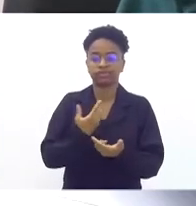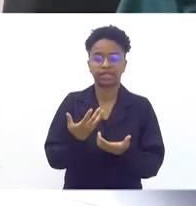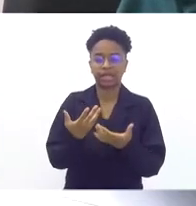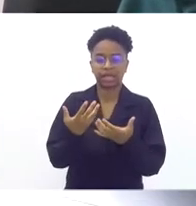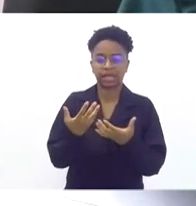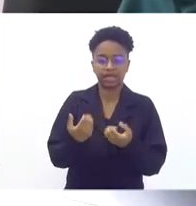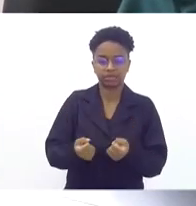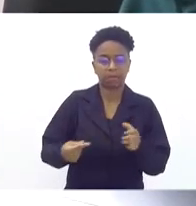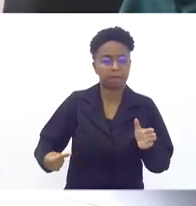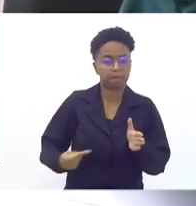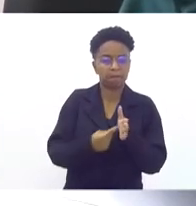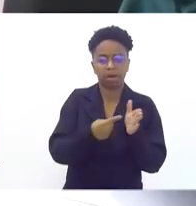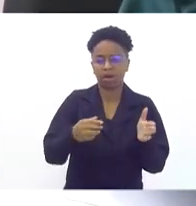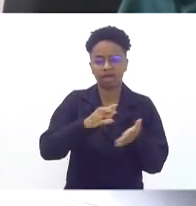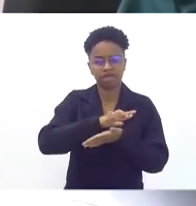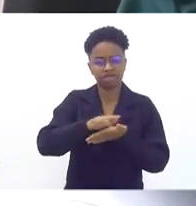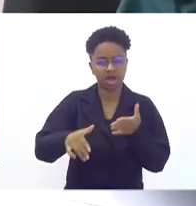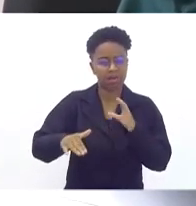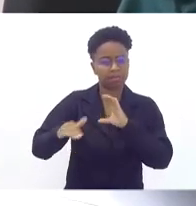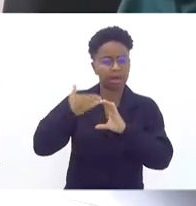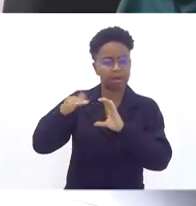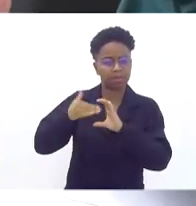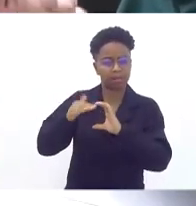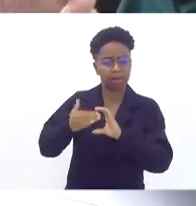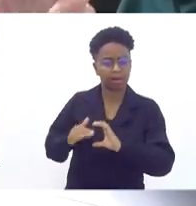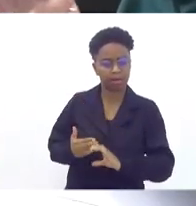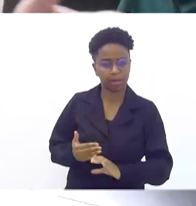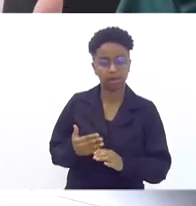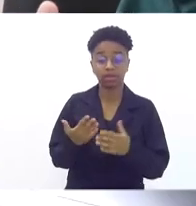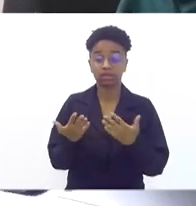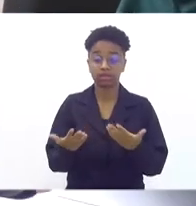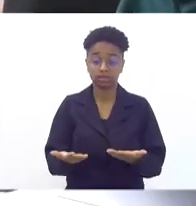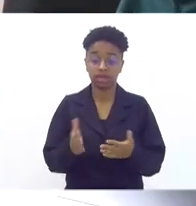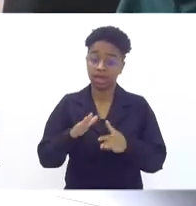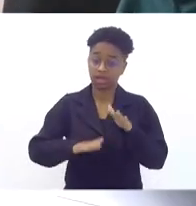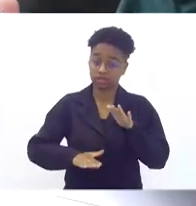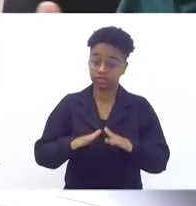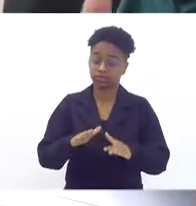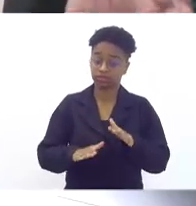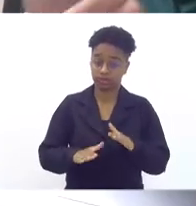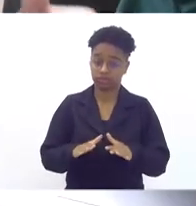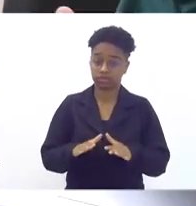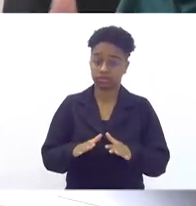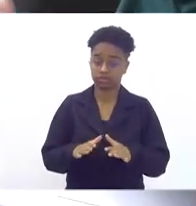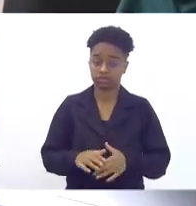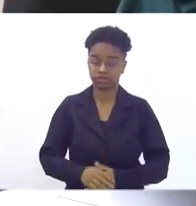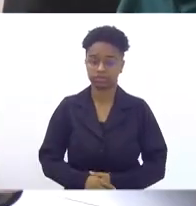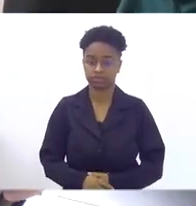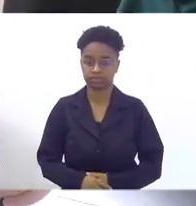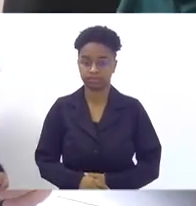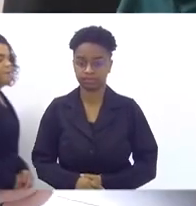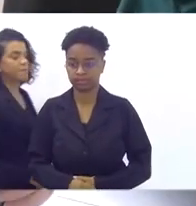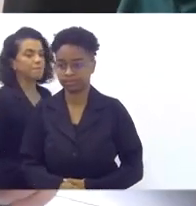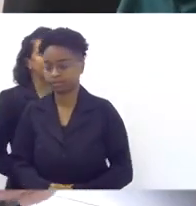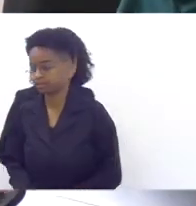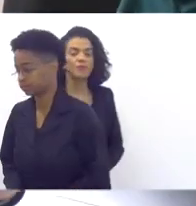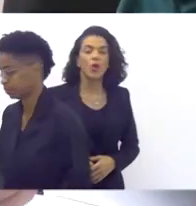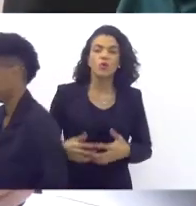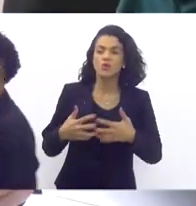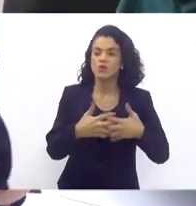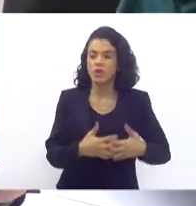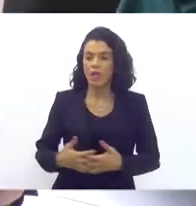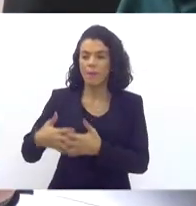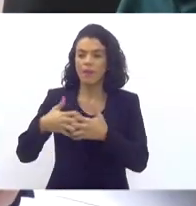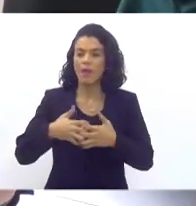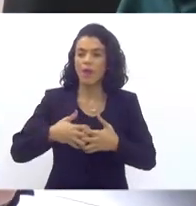de denúncias em relação a isso e muitas vezes Deputado Rodrigo os caminhões reboques que estão